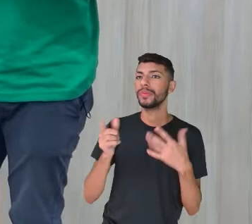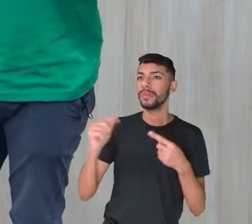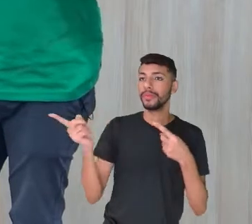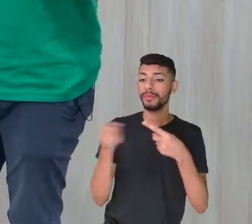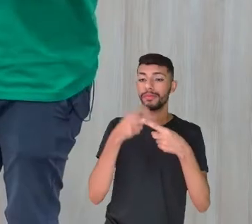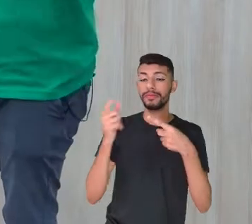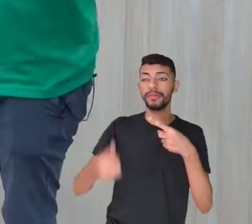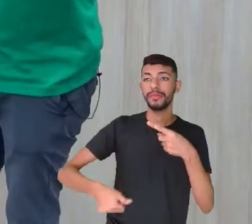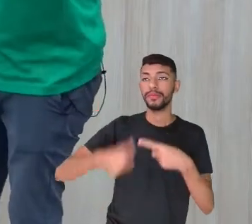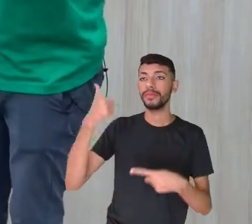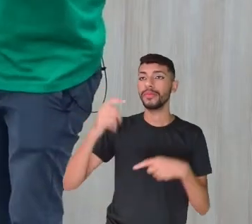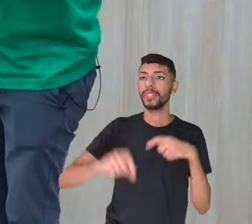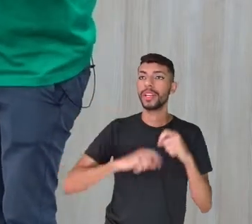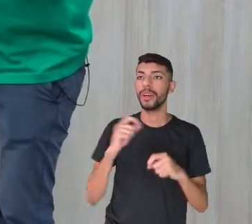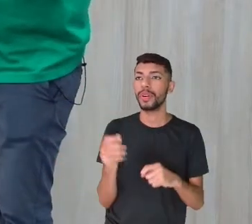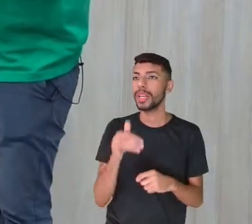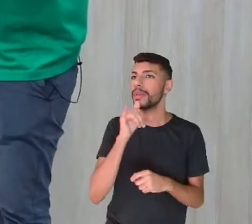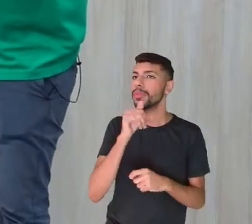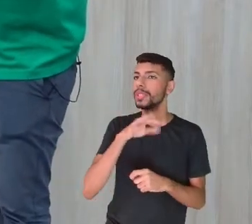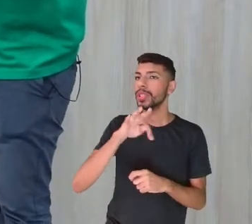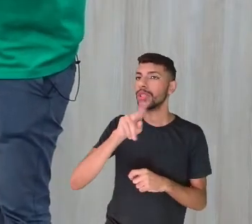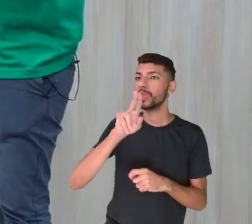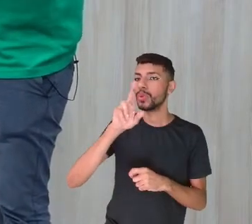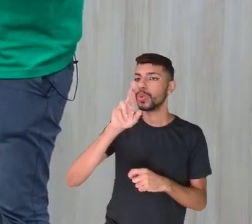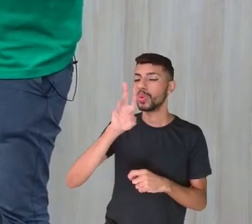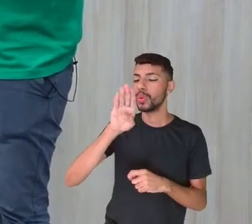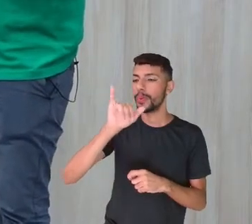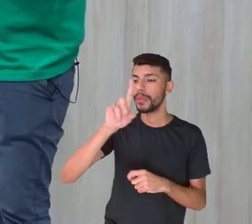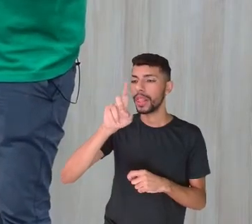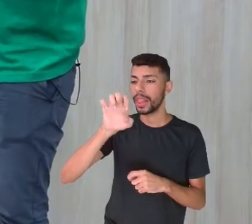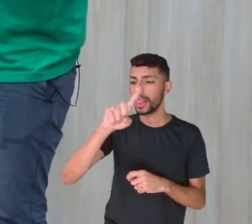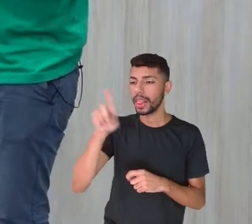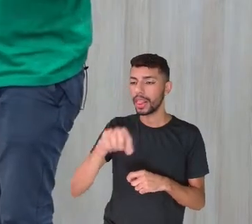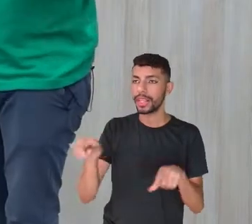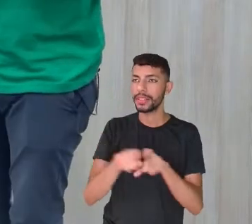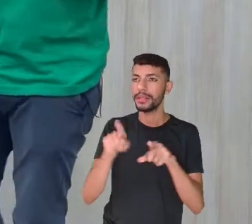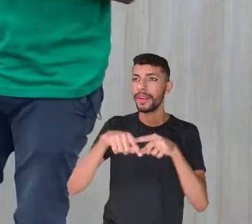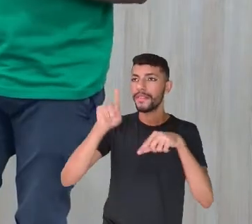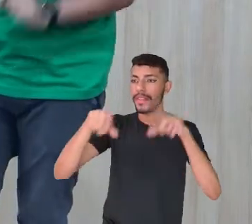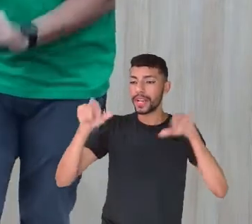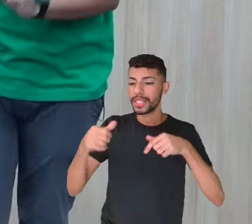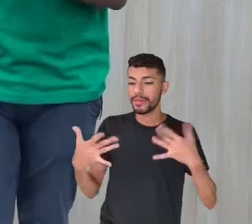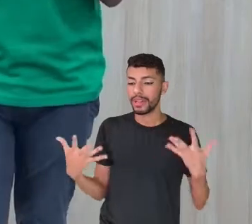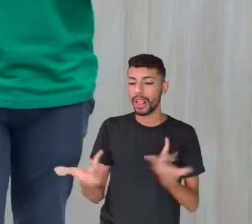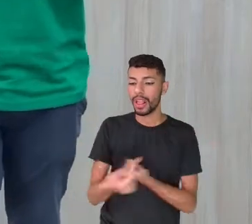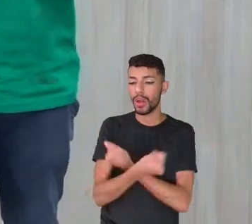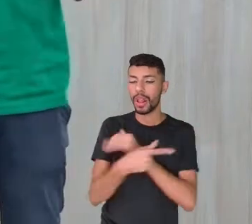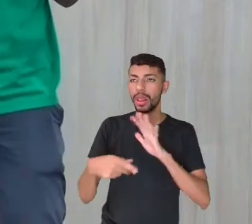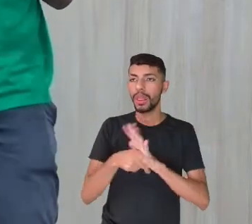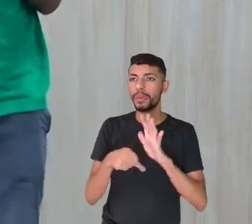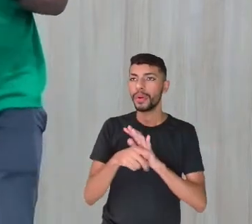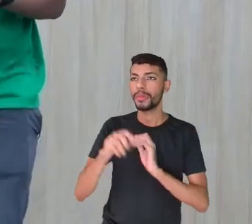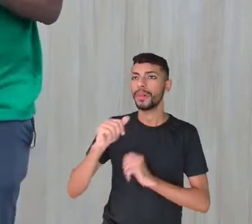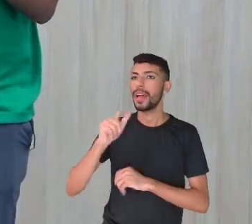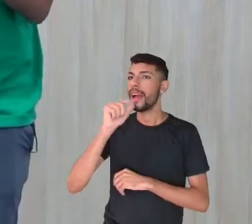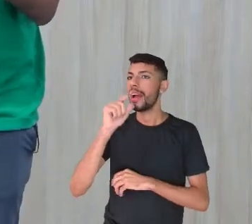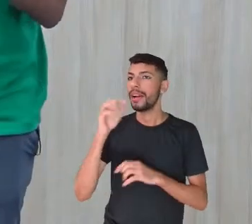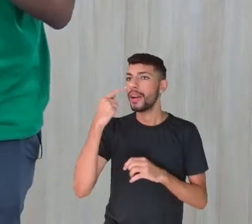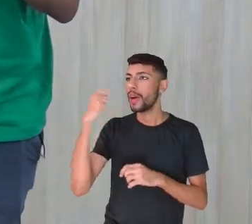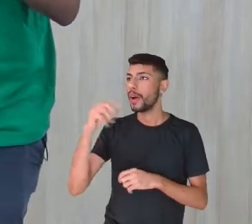tem aumento da turbidez e variação da qualidade da água. Aprendendo uma palavrinha nova,